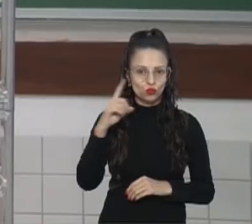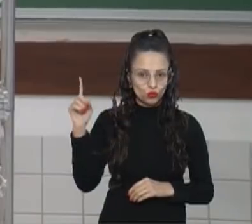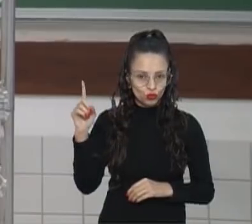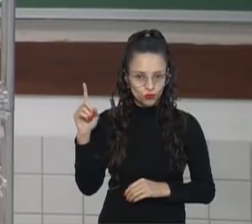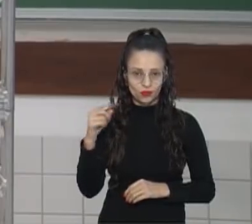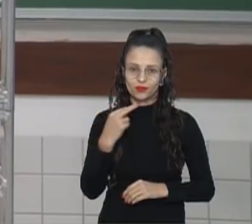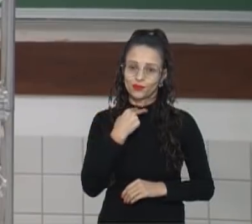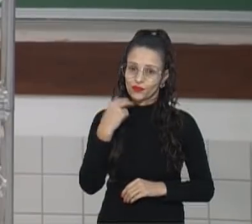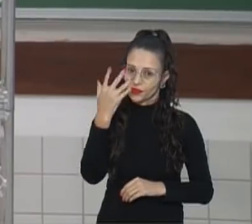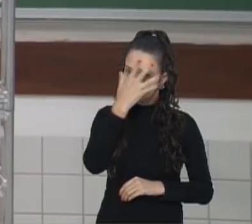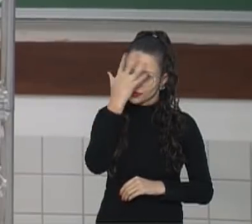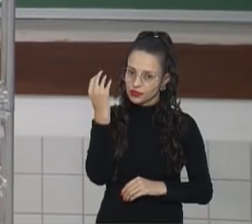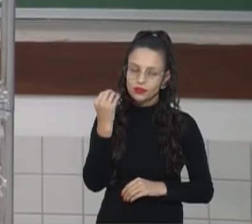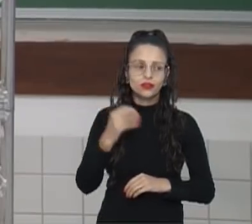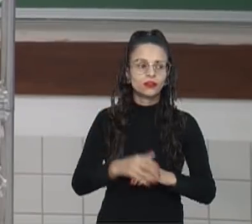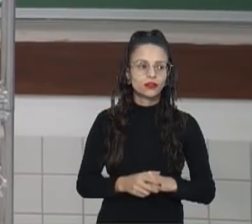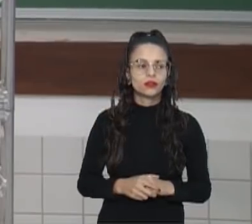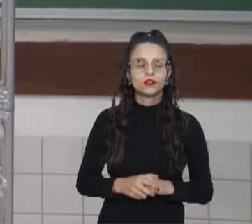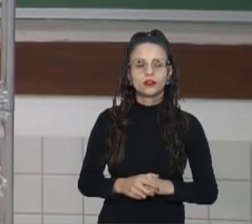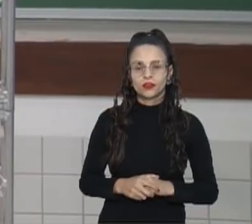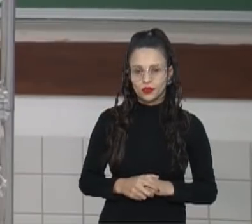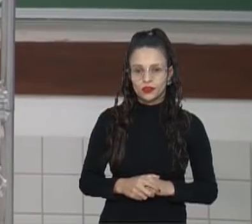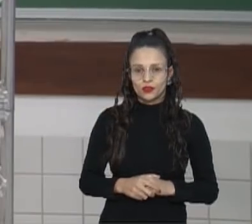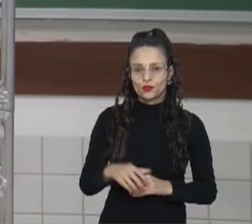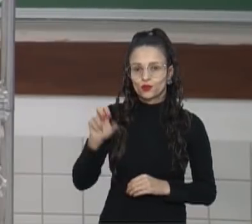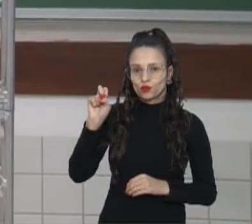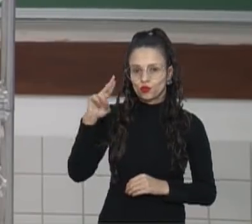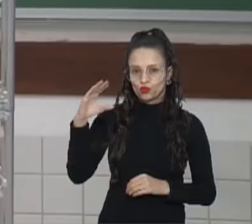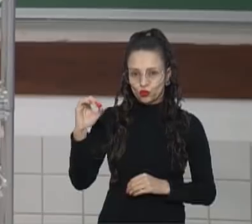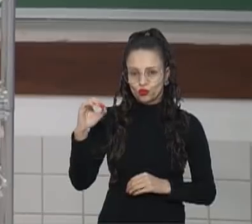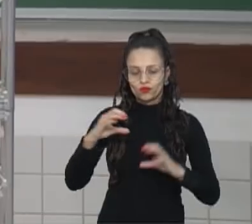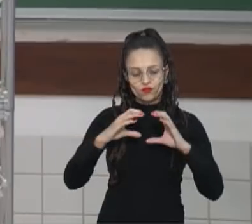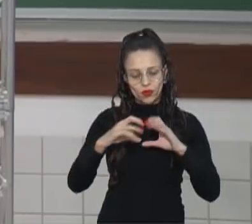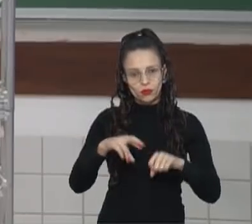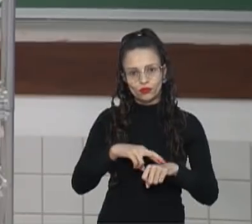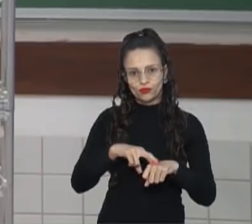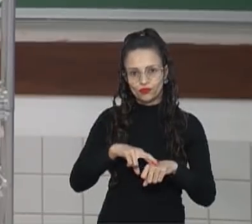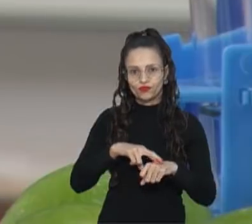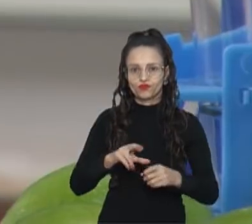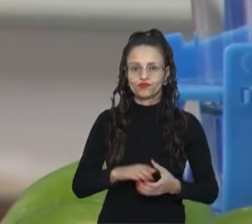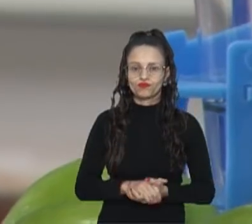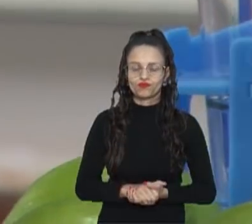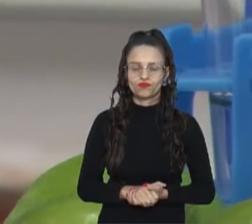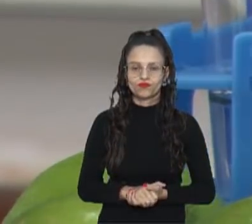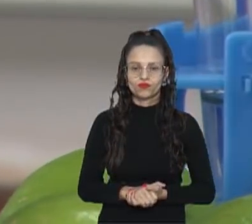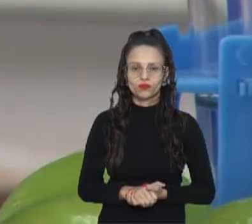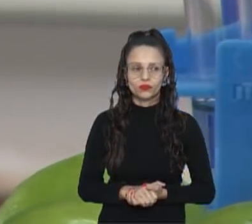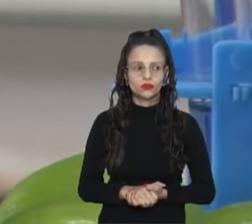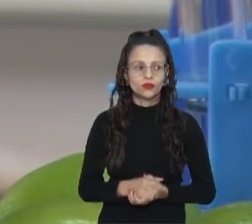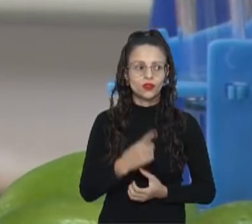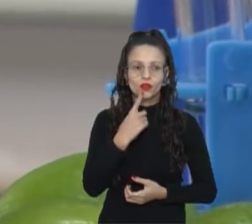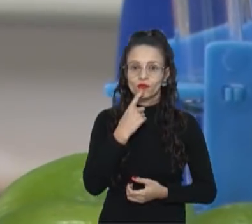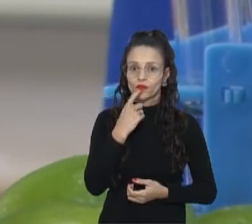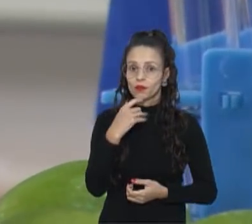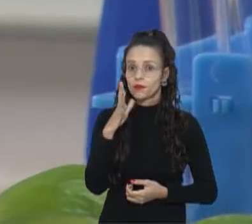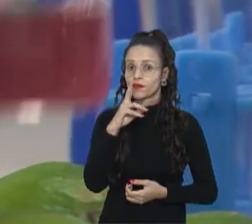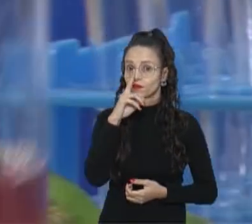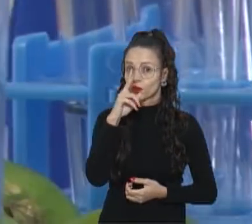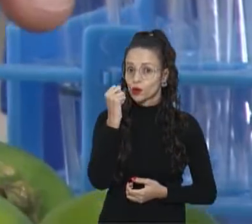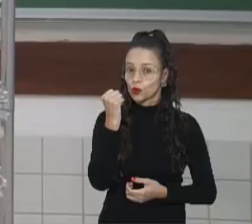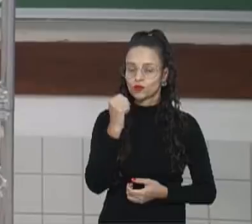sem esquecer dele, nosso amigo repolho roxo. E um vermelho bem mais